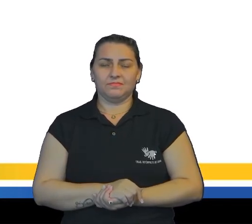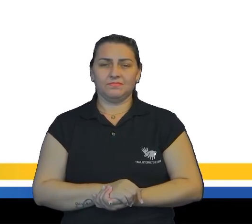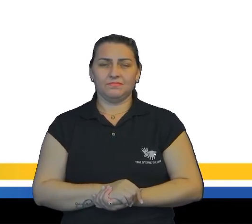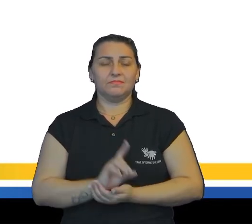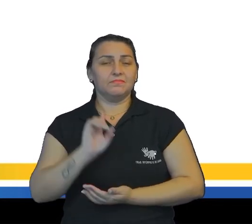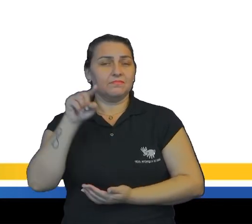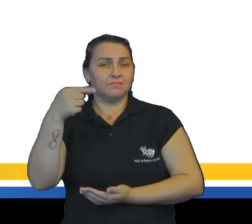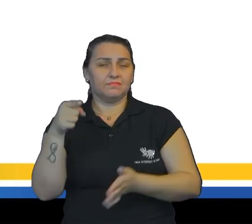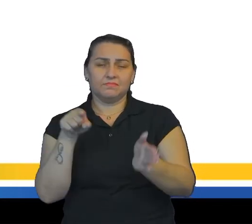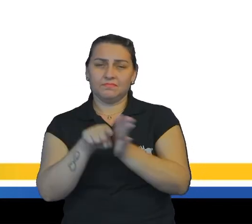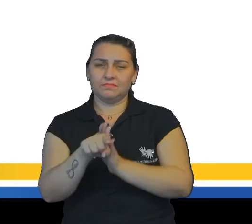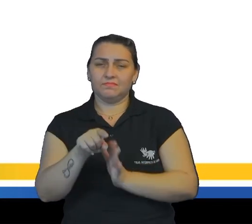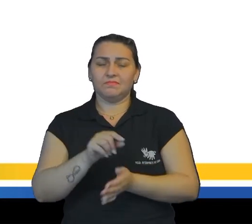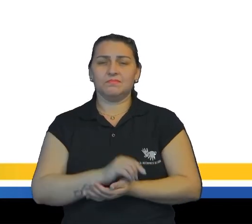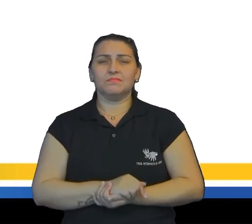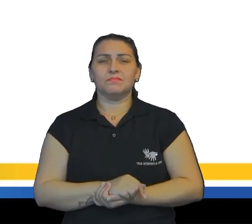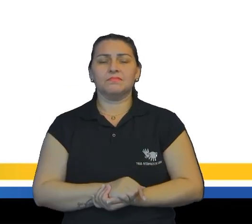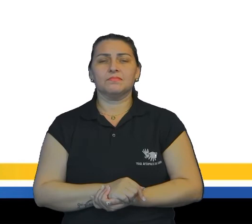Vamos ao próximo.